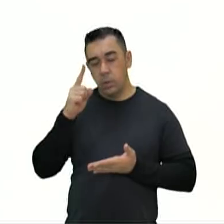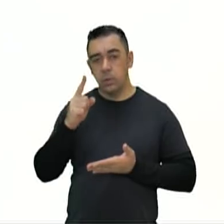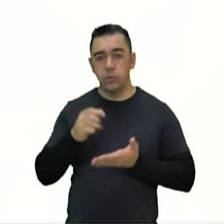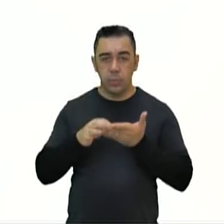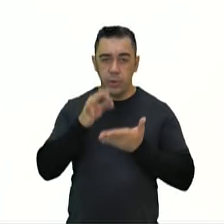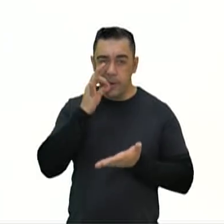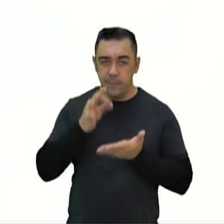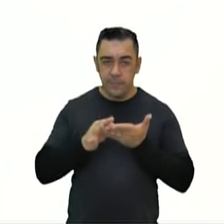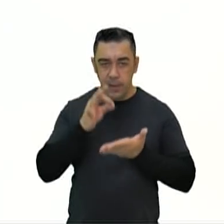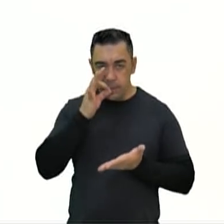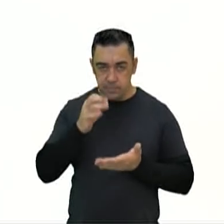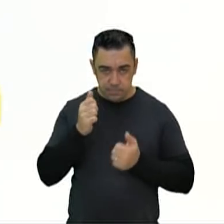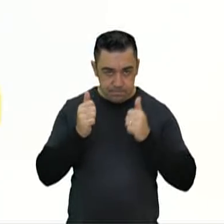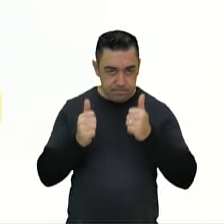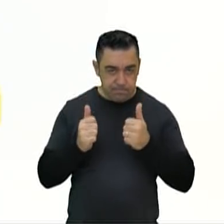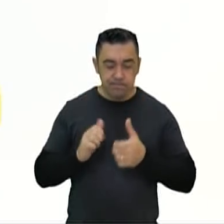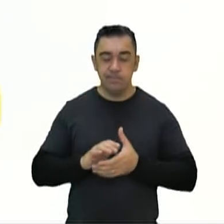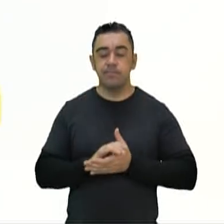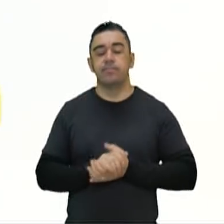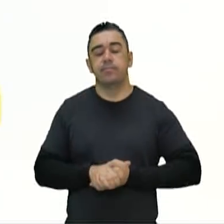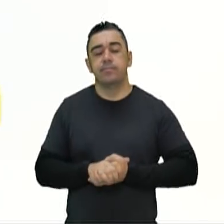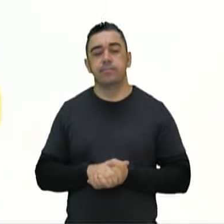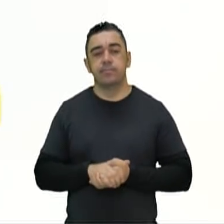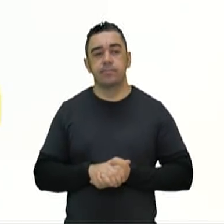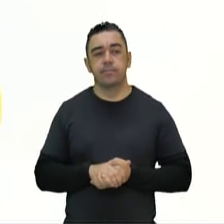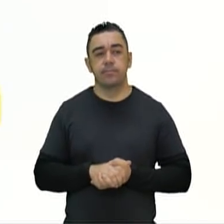tomou café lá.